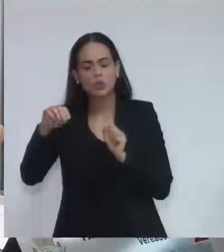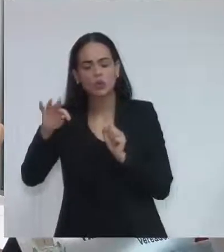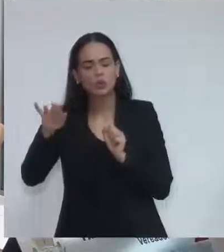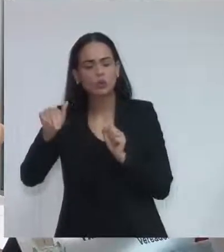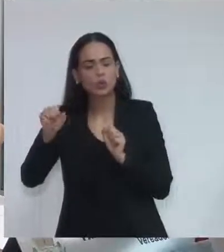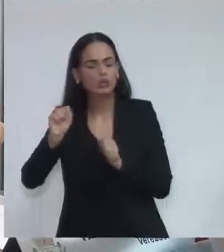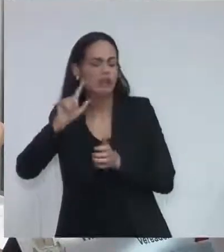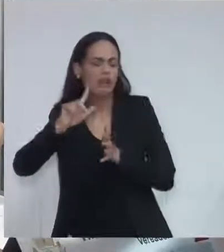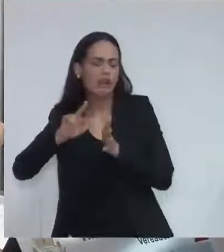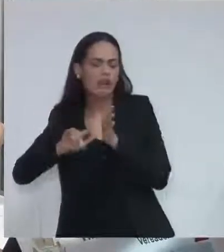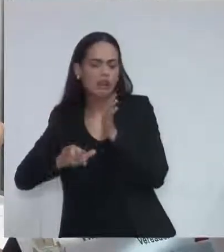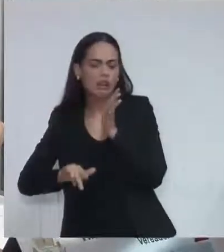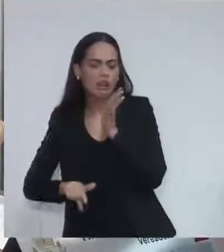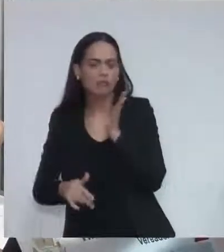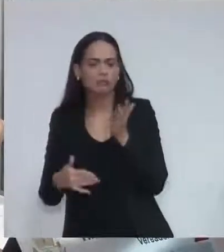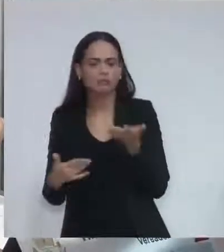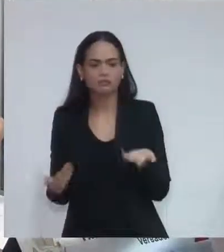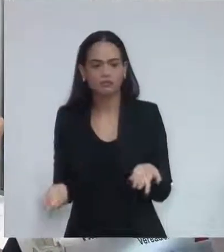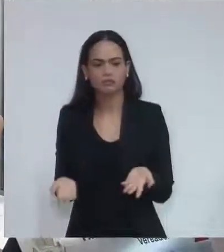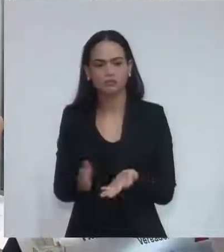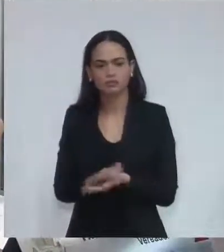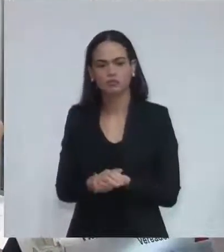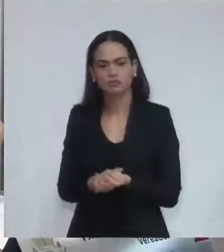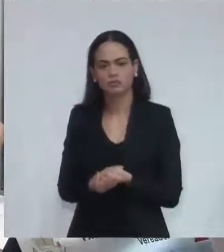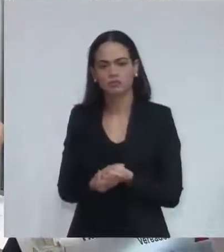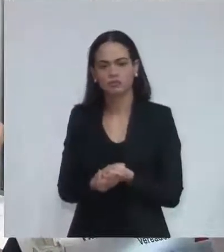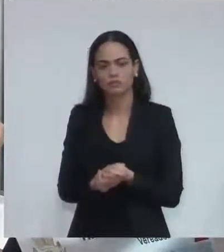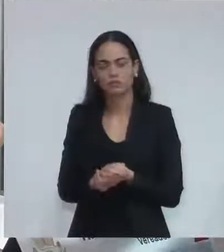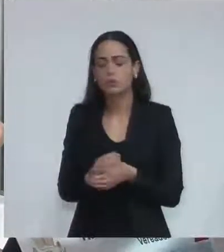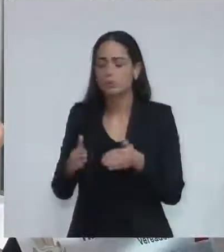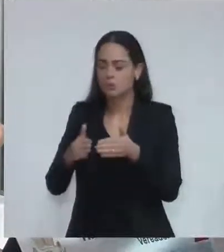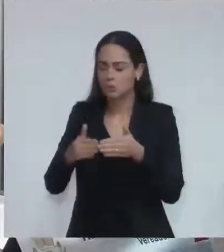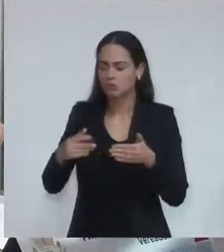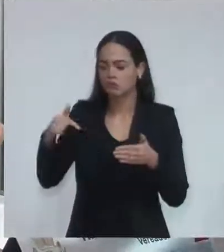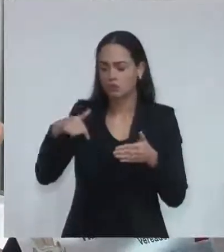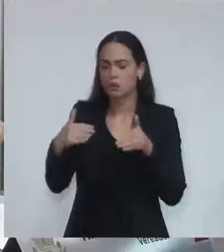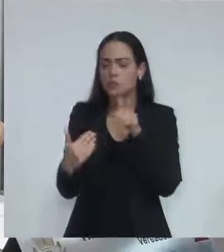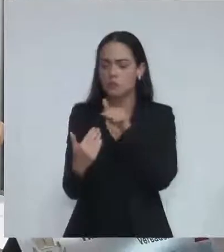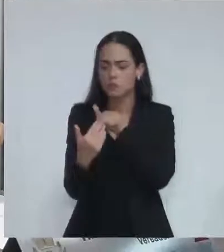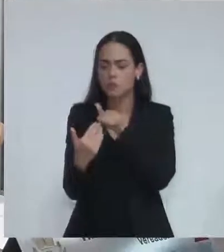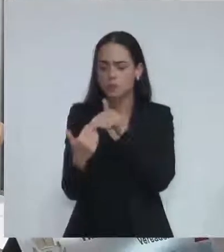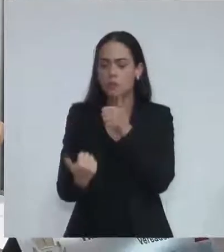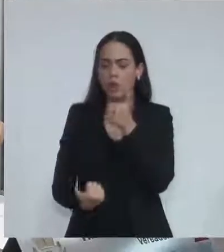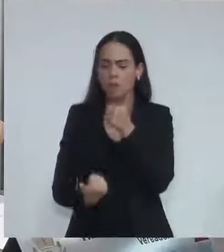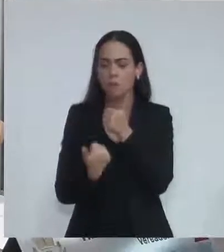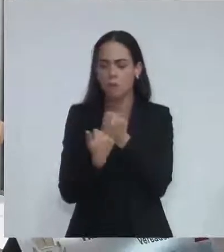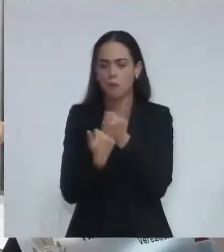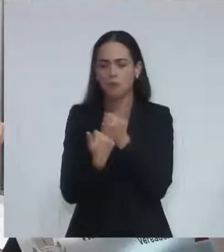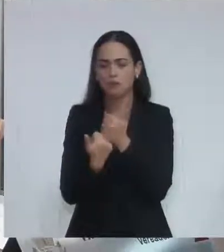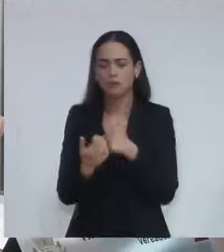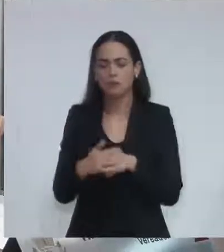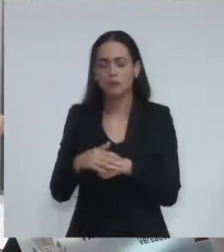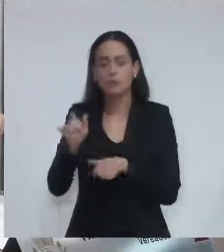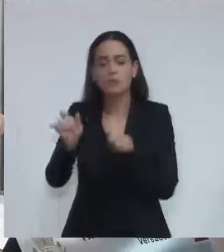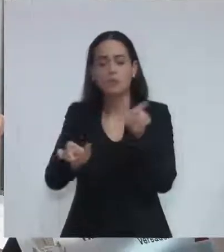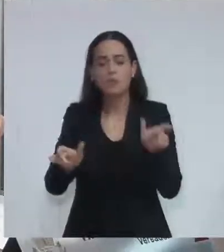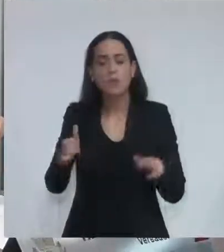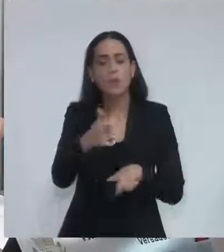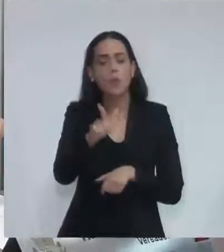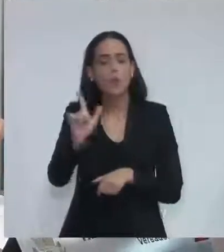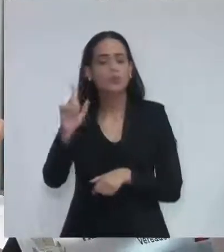está aí, só pondero novamente e digo que, para mim, não vejo polêmica nenhuma, não vejo nenhum vereador aqui sendo contra requerimento, ou que foi